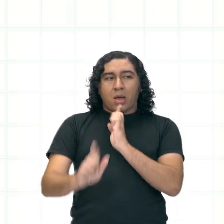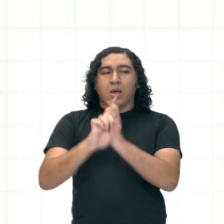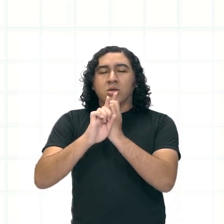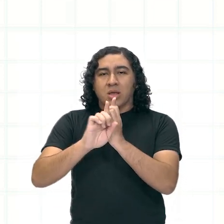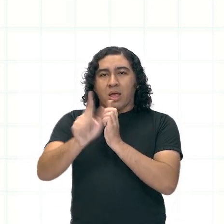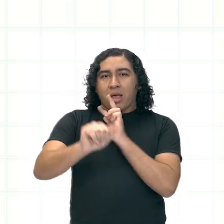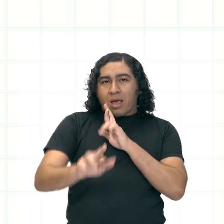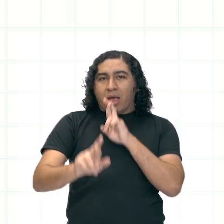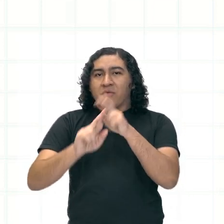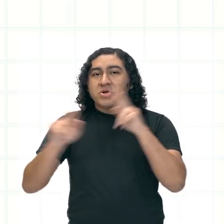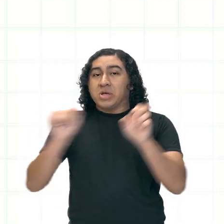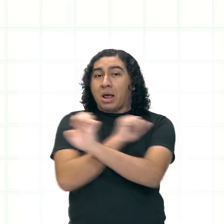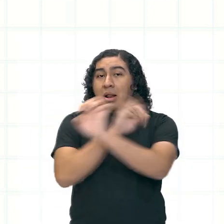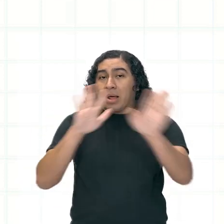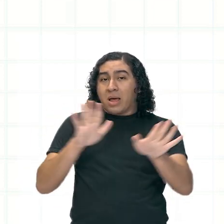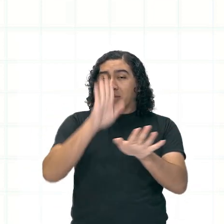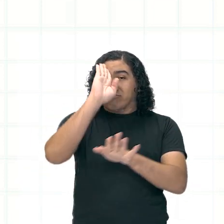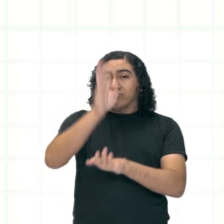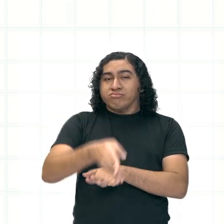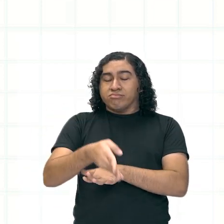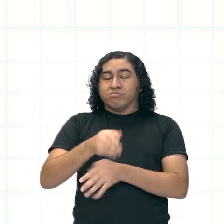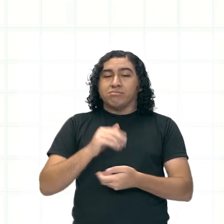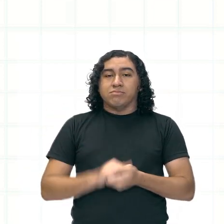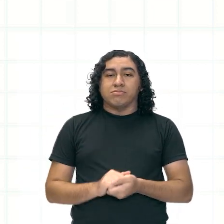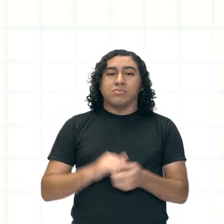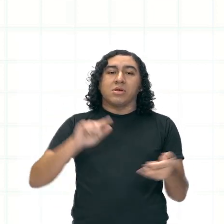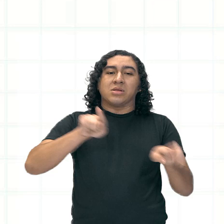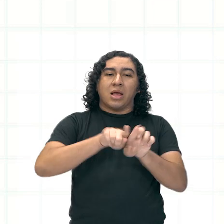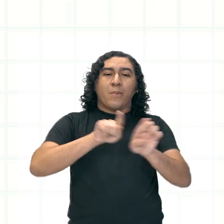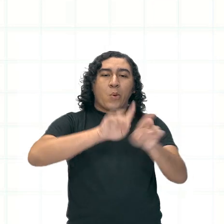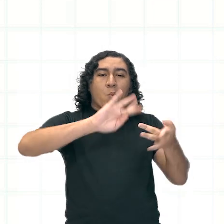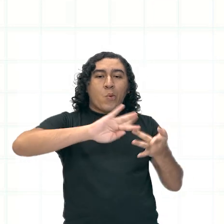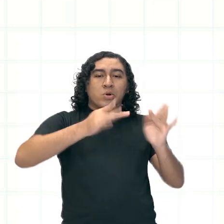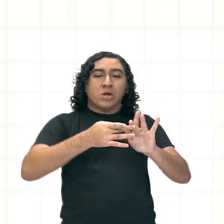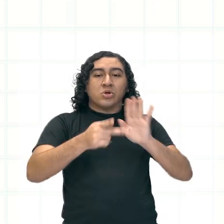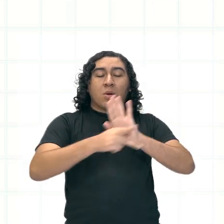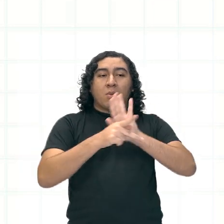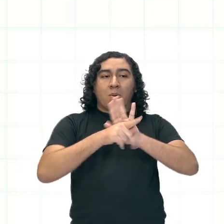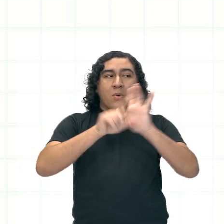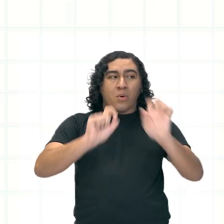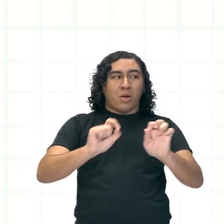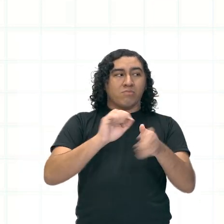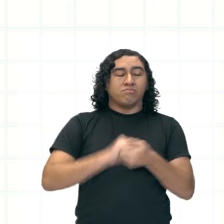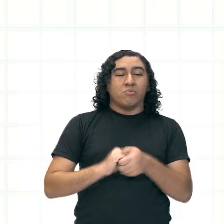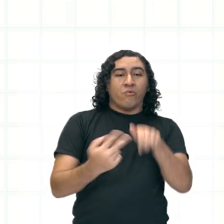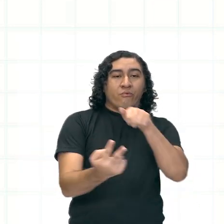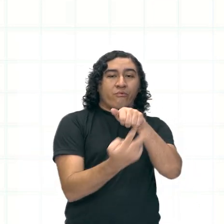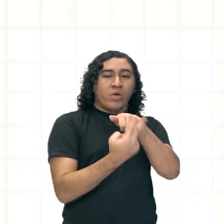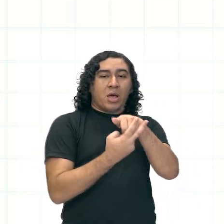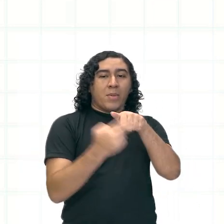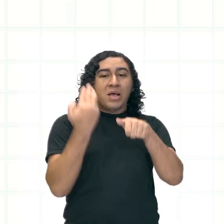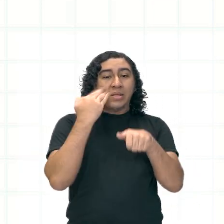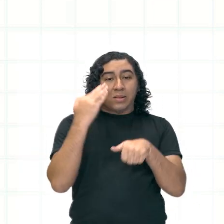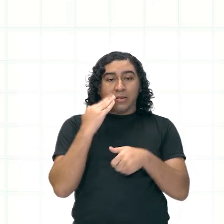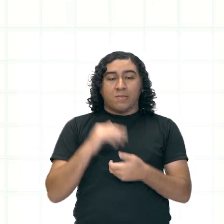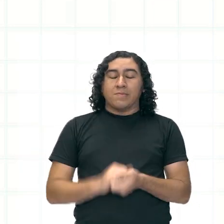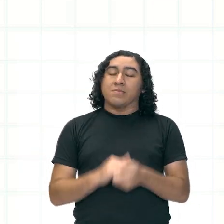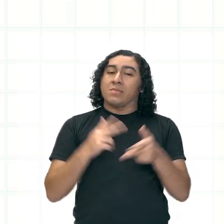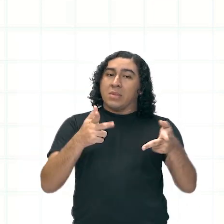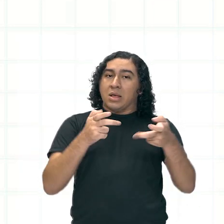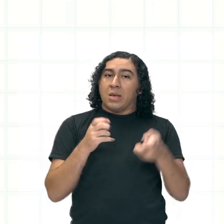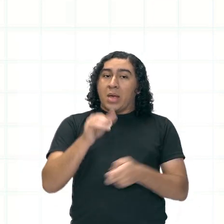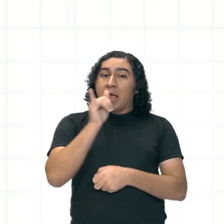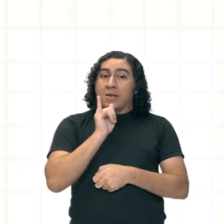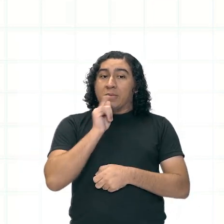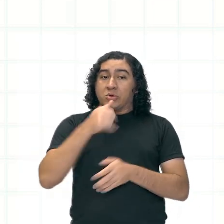um referente explícito na oração ou no contexto do enunciado para a flexão verbal. Então, observem que, nos